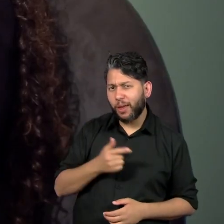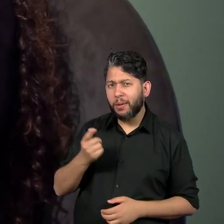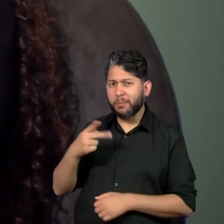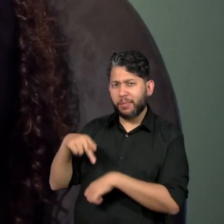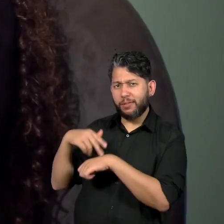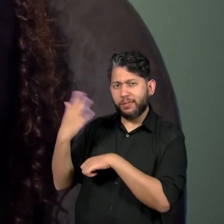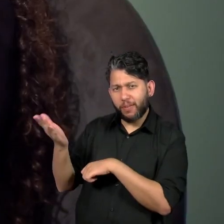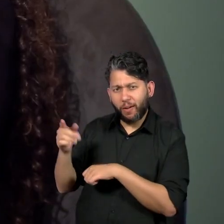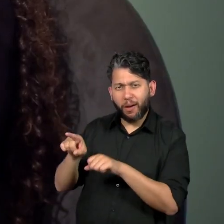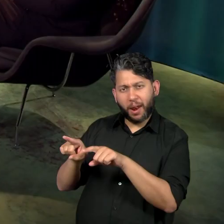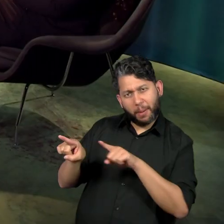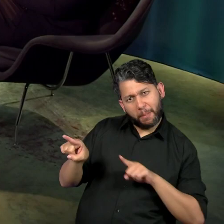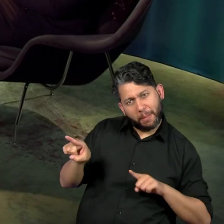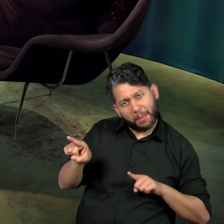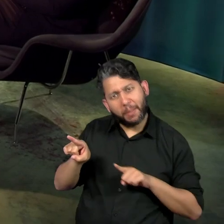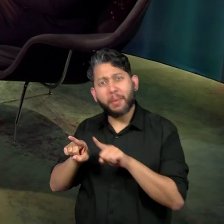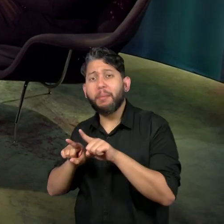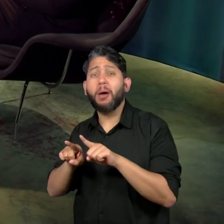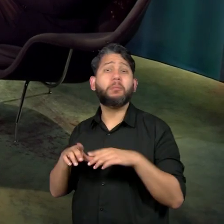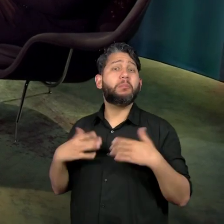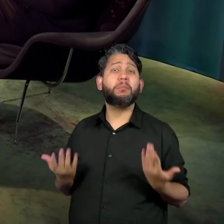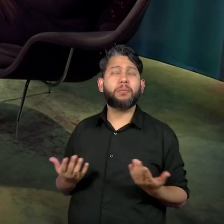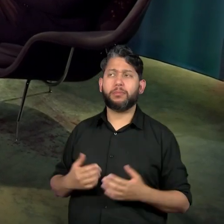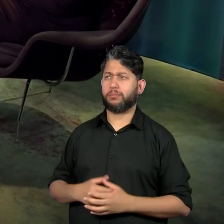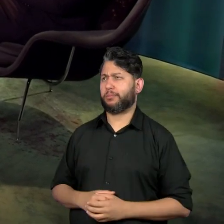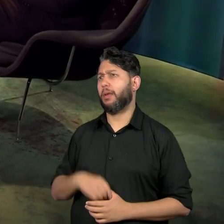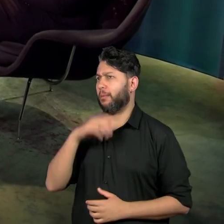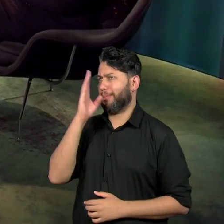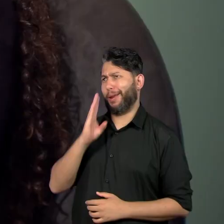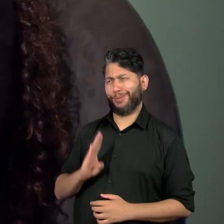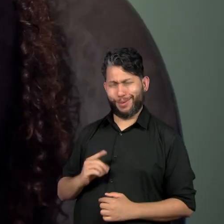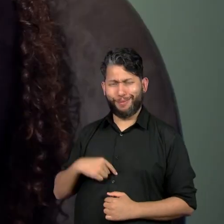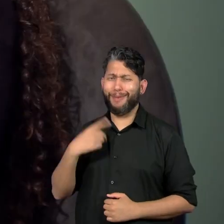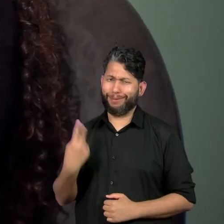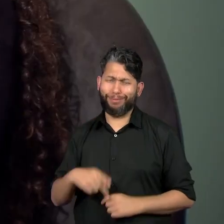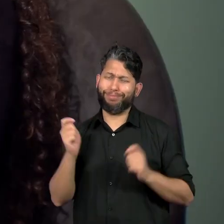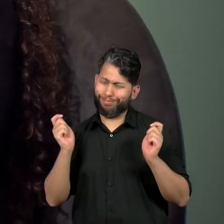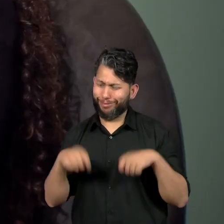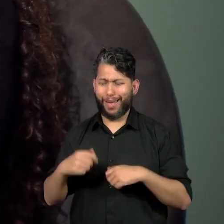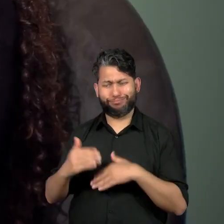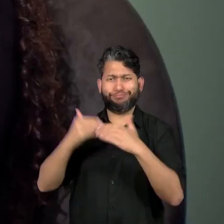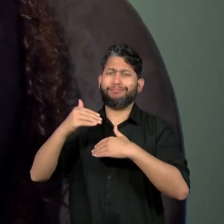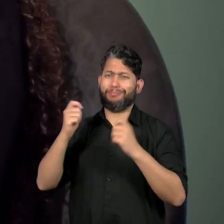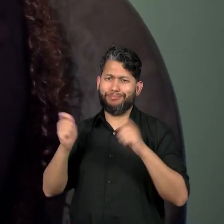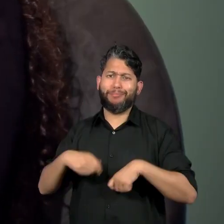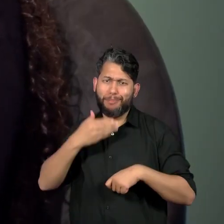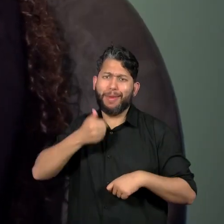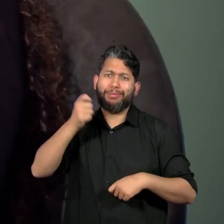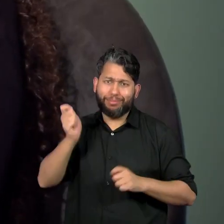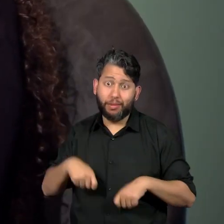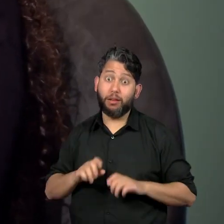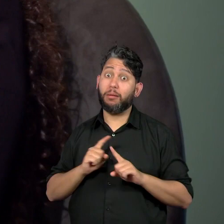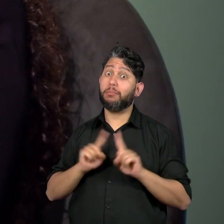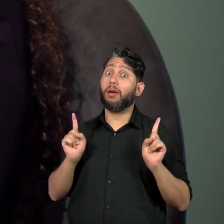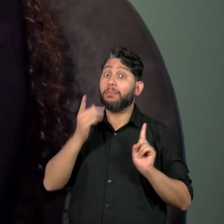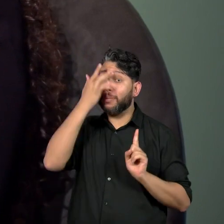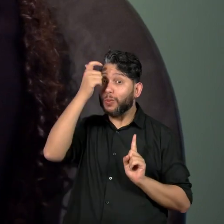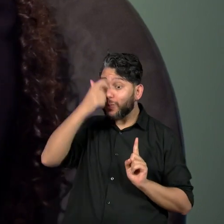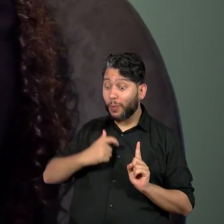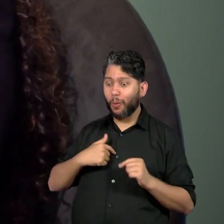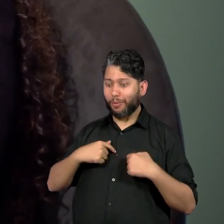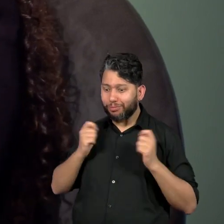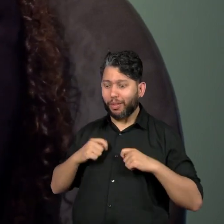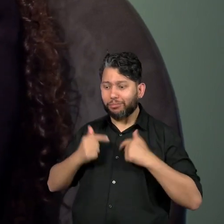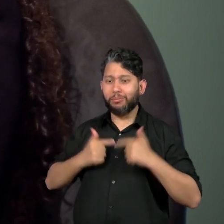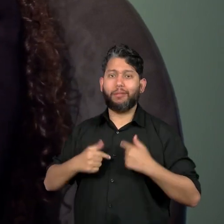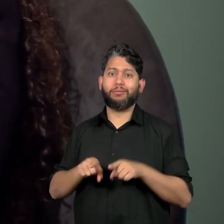os avanços tecnológicos? Olha, a gente tem um potencial enorme como país e as pessoas têm uma necessidade gigantesca de trabalho. Acho que precisa